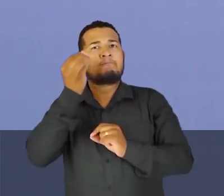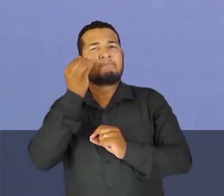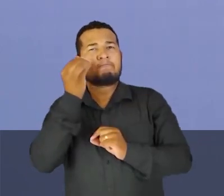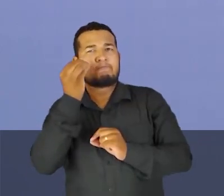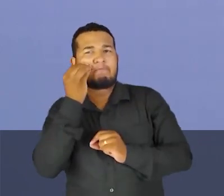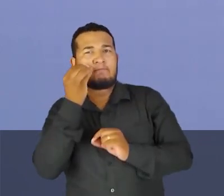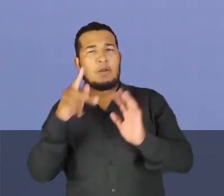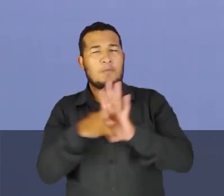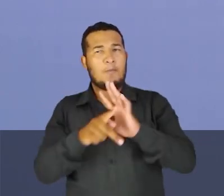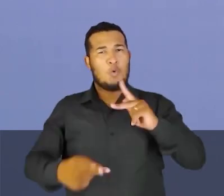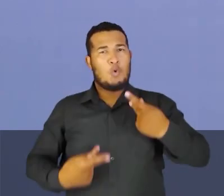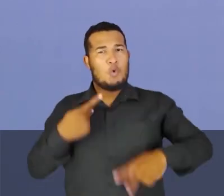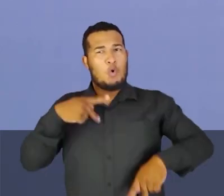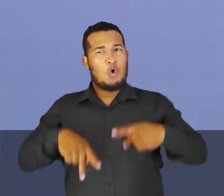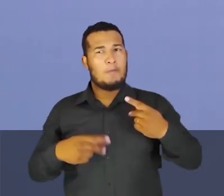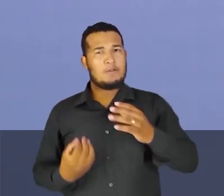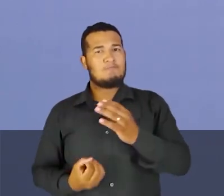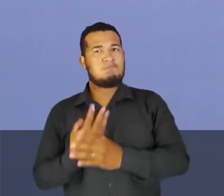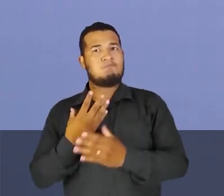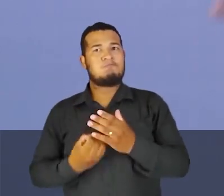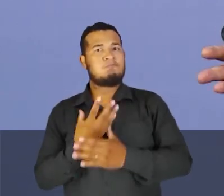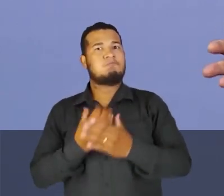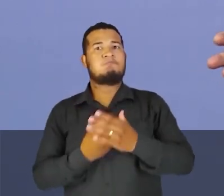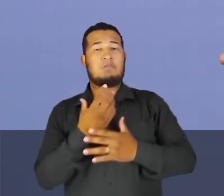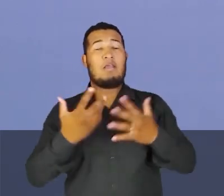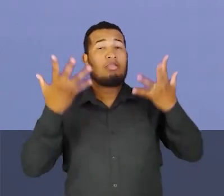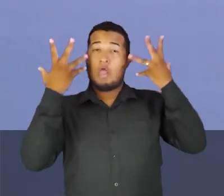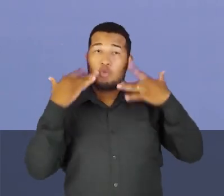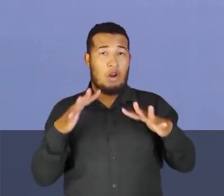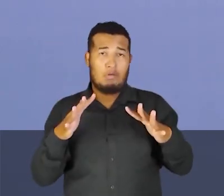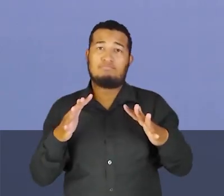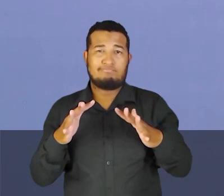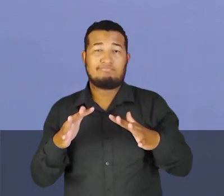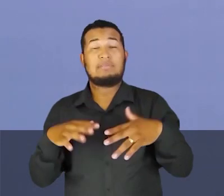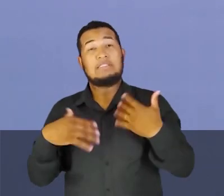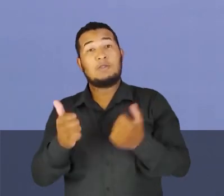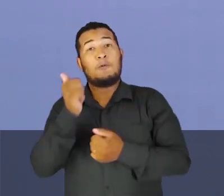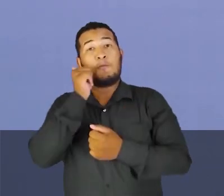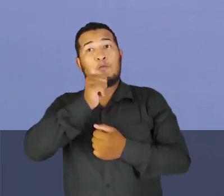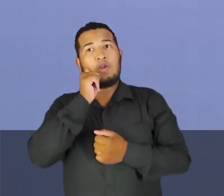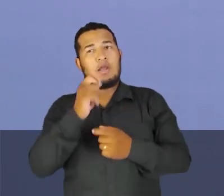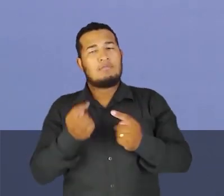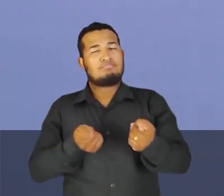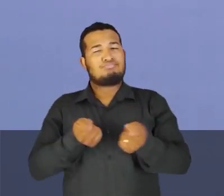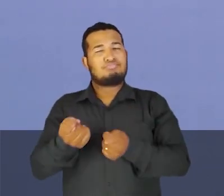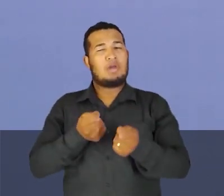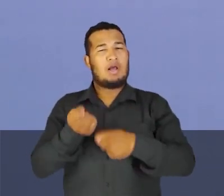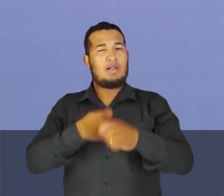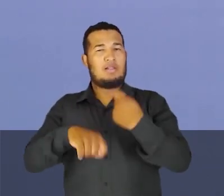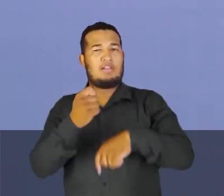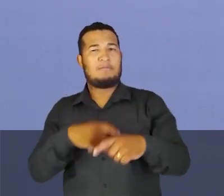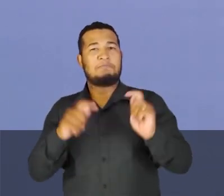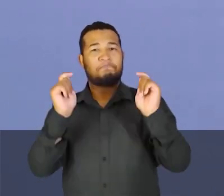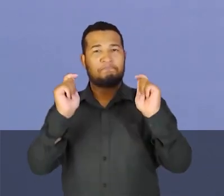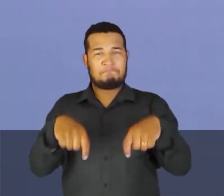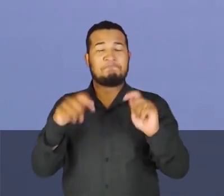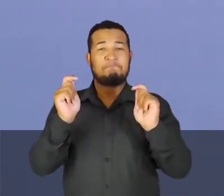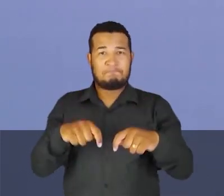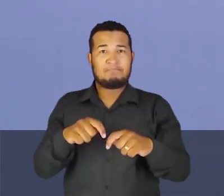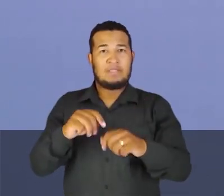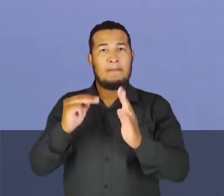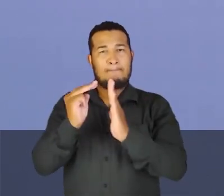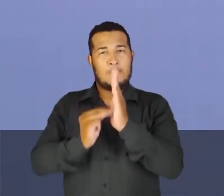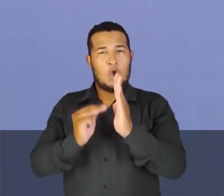né, do hormônio estrogênio e progesterona a aumentarem naturalmente. Então, quando a mulher administra esse